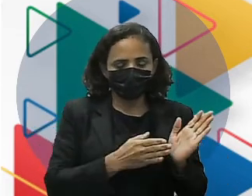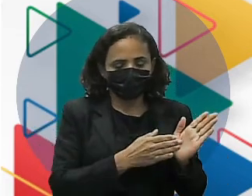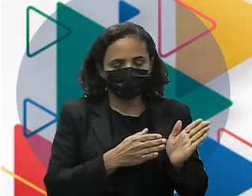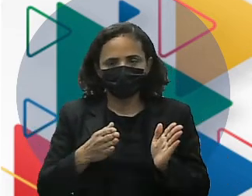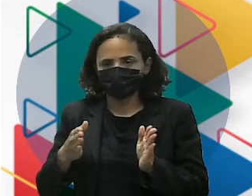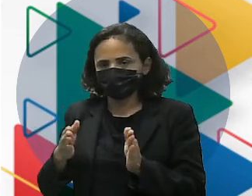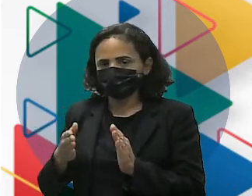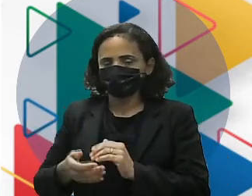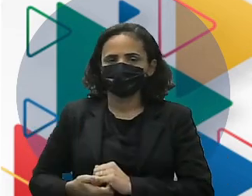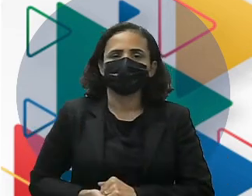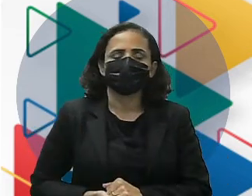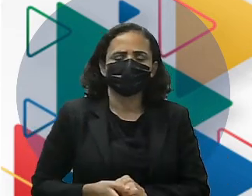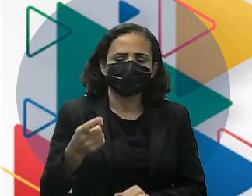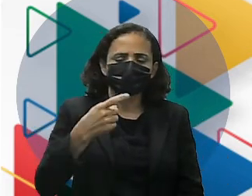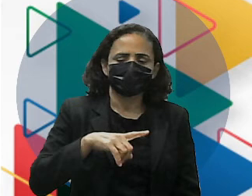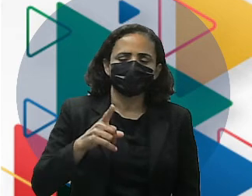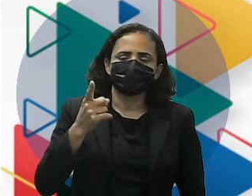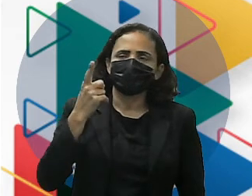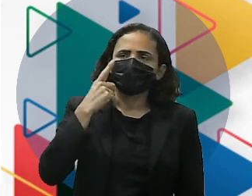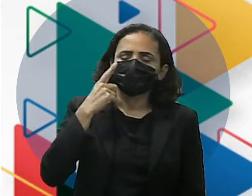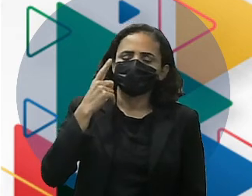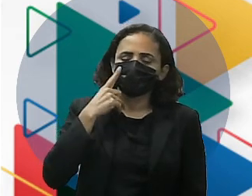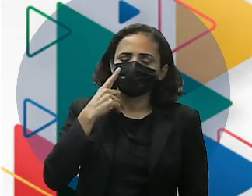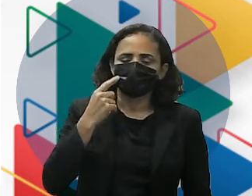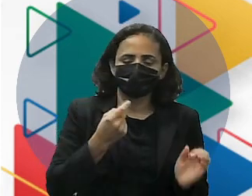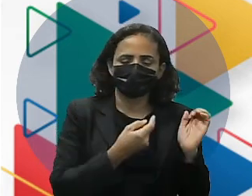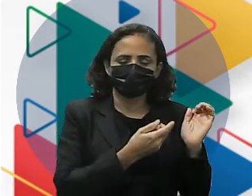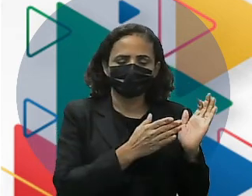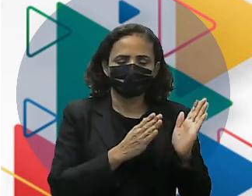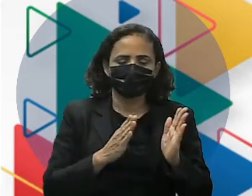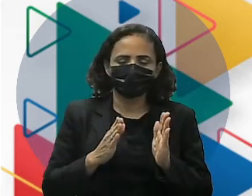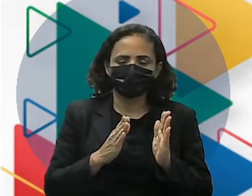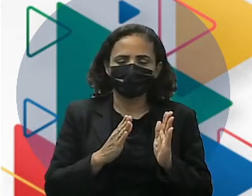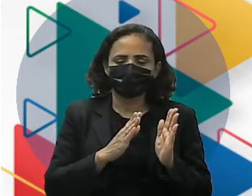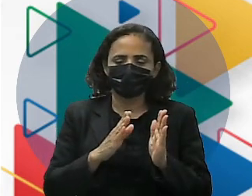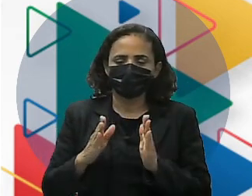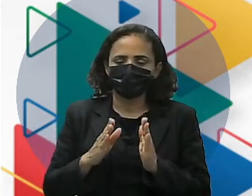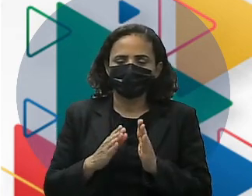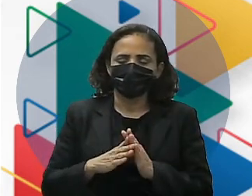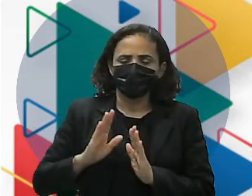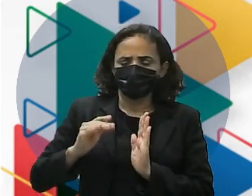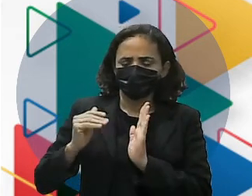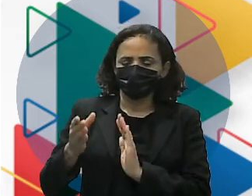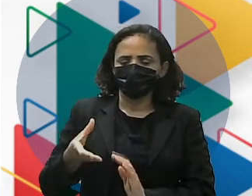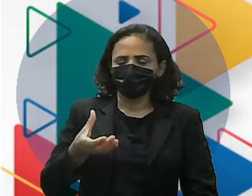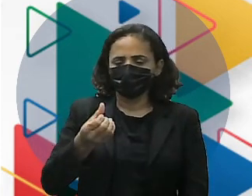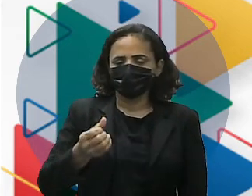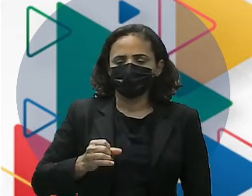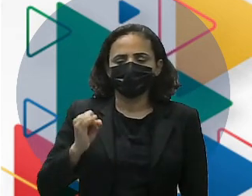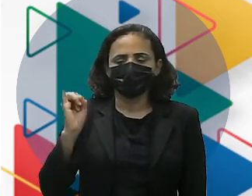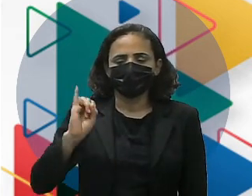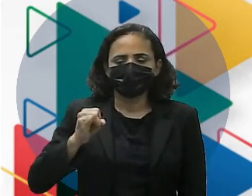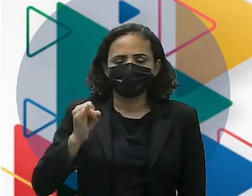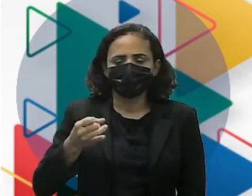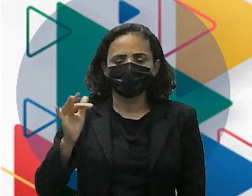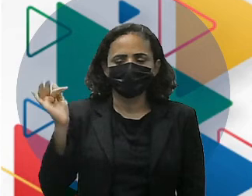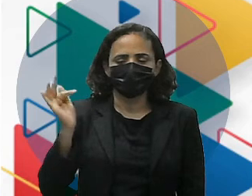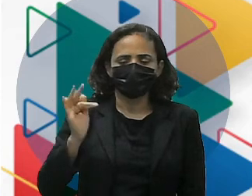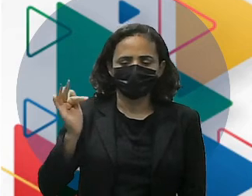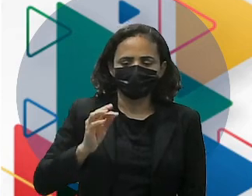Meu povo, tá vendo aí esse quadro ao lado apresentando 6 meses? Janeiro,